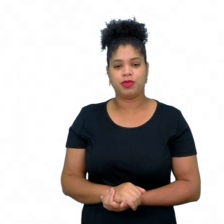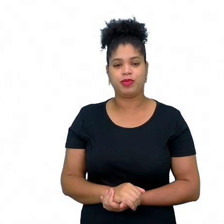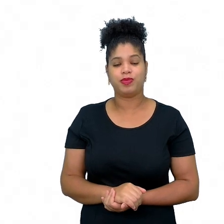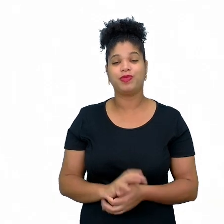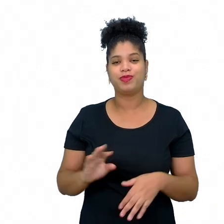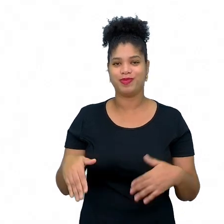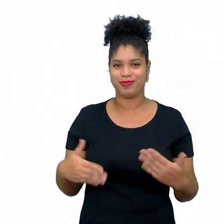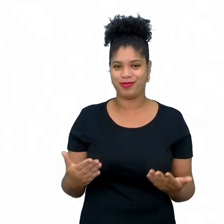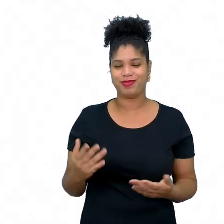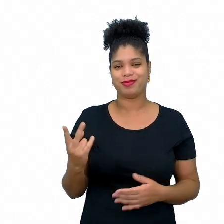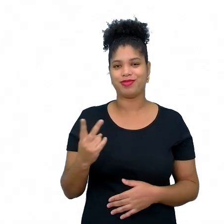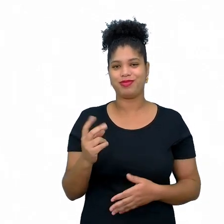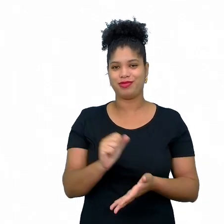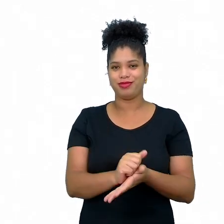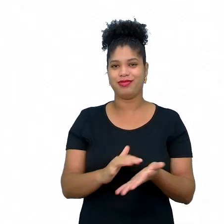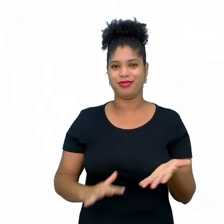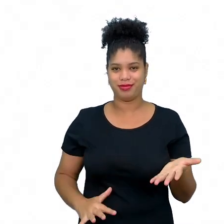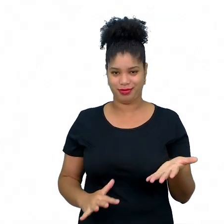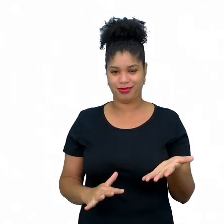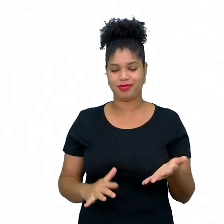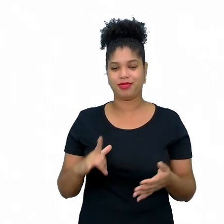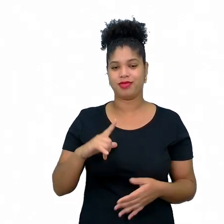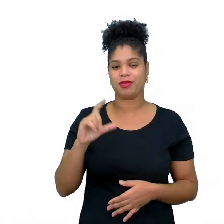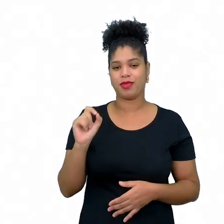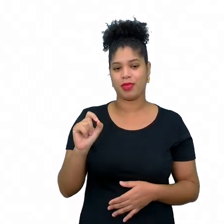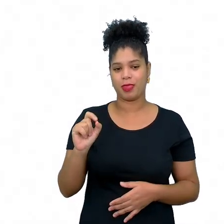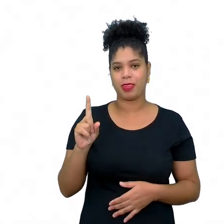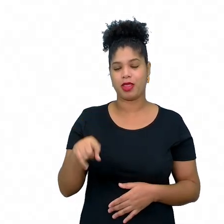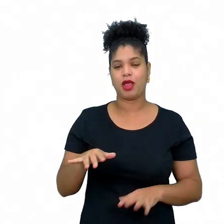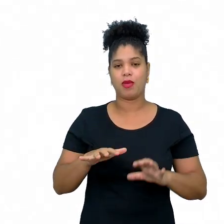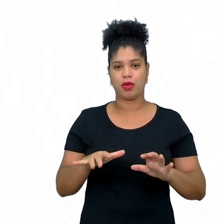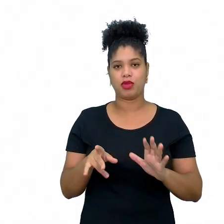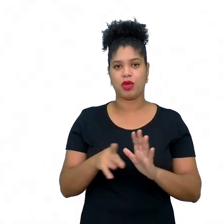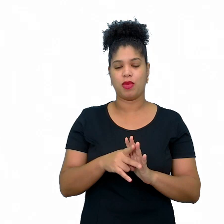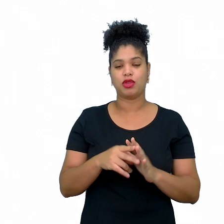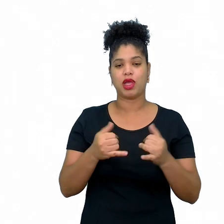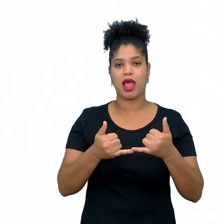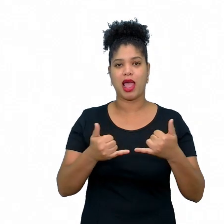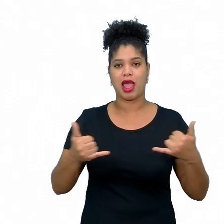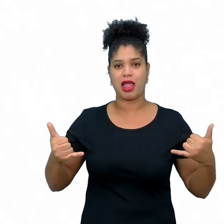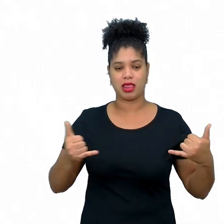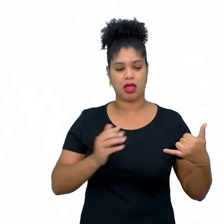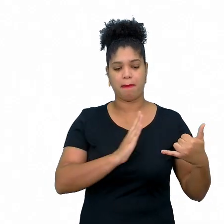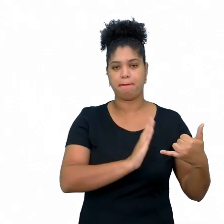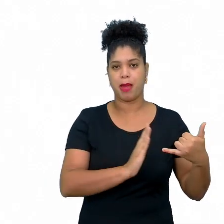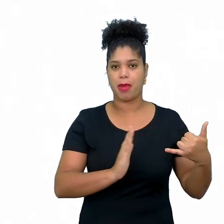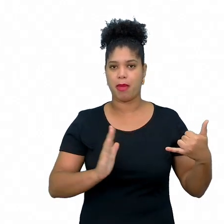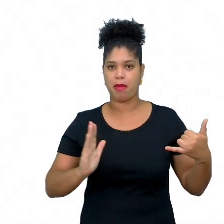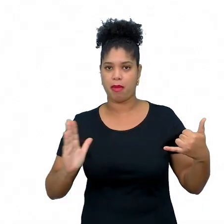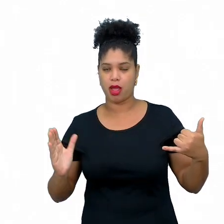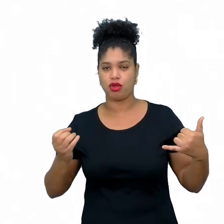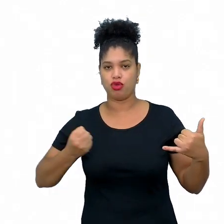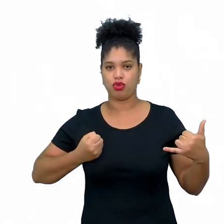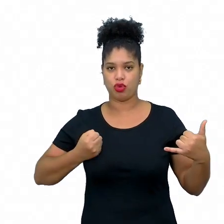Bom, na nossa segunda atividade, nós temos aqui esse momento da reta numérica, né? Então, nós podemos propor ao nosso